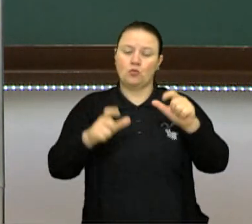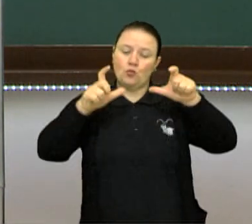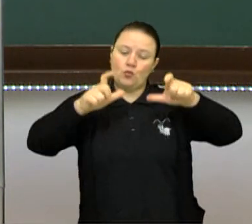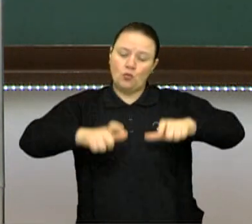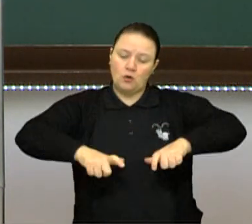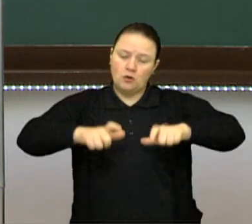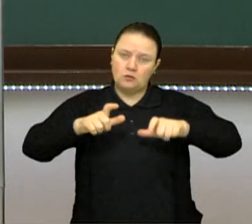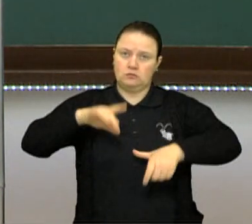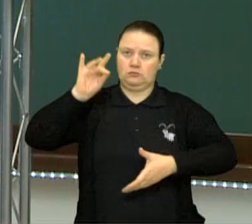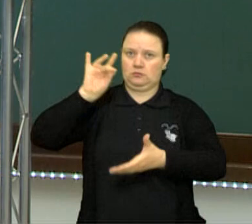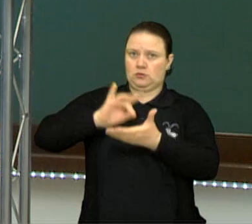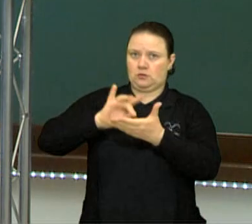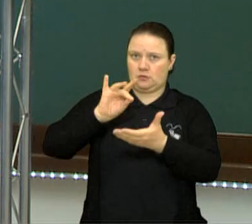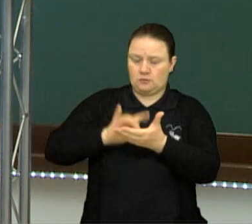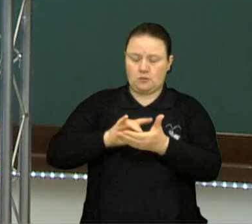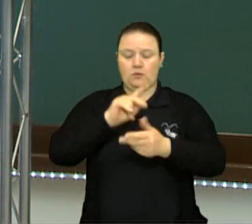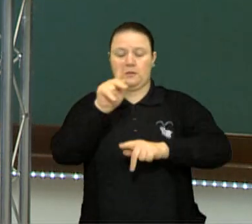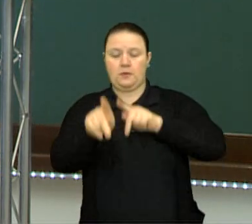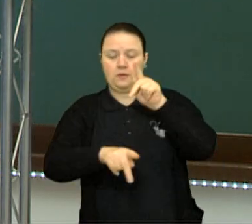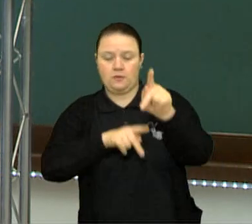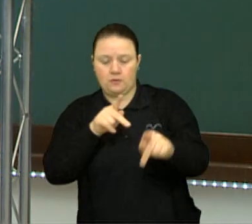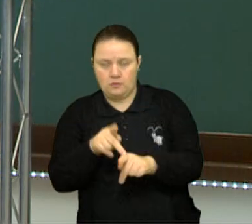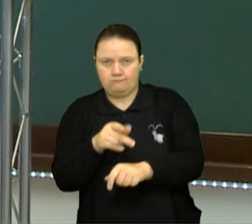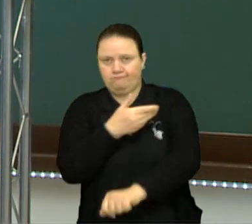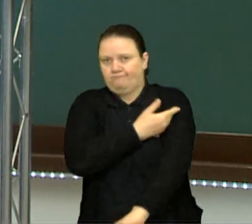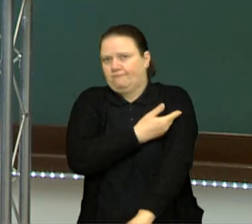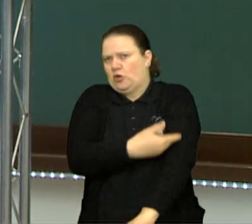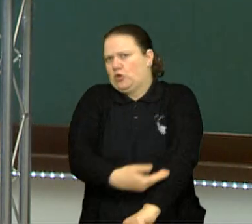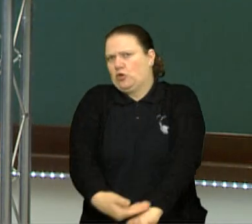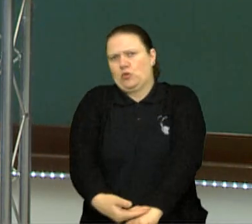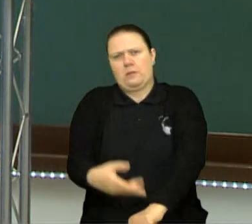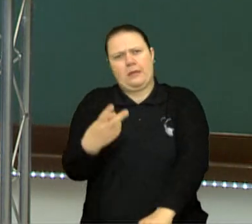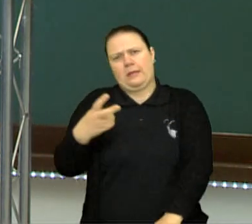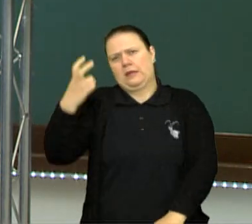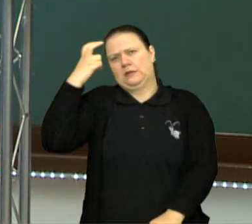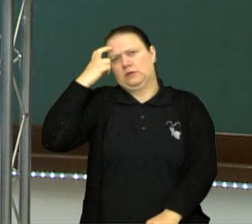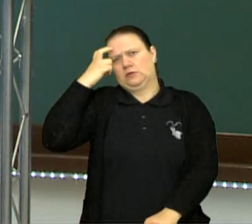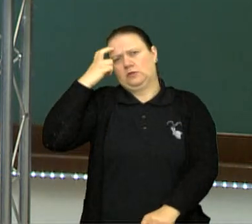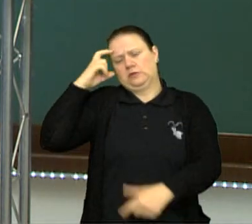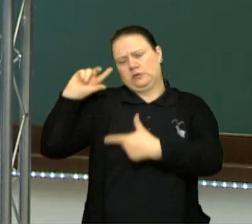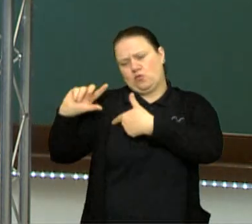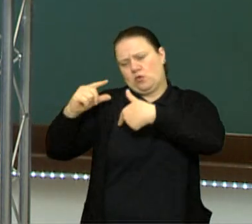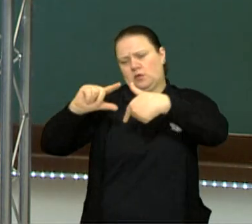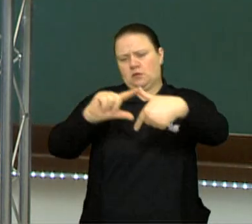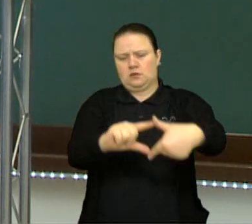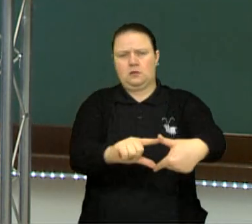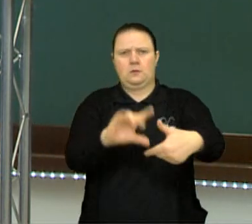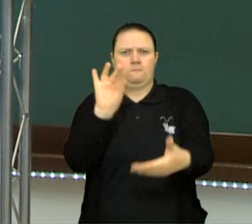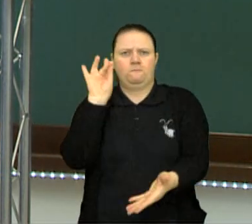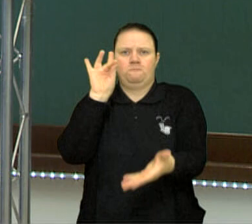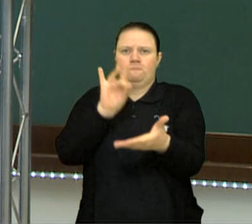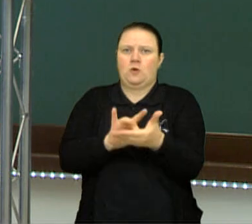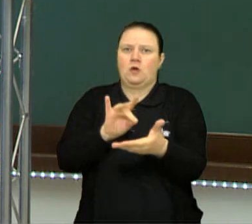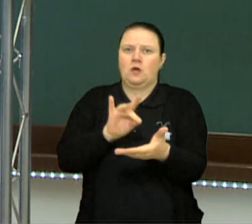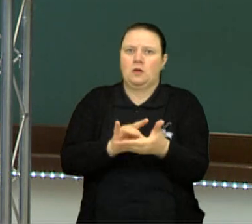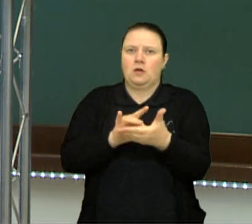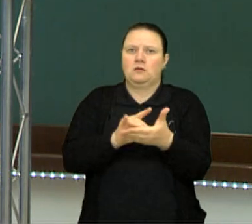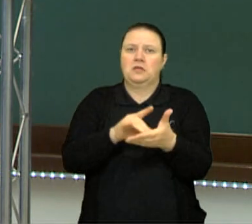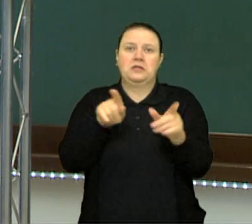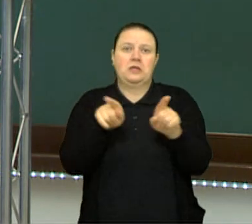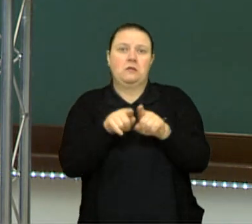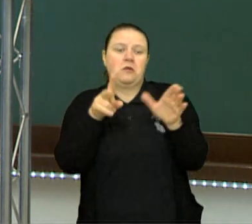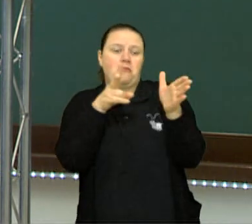com esta população, com um costume muito similar, com uma tradição muito específica, com um vocabulário